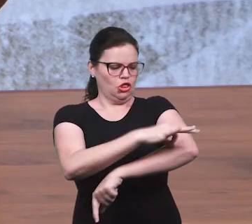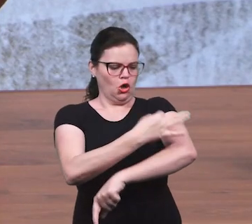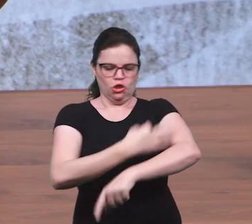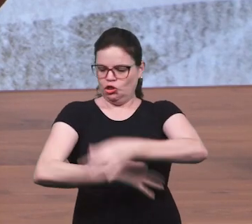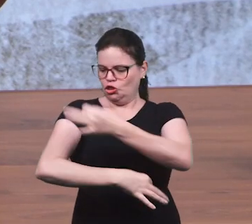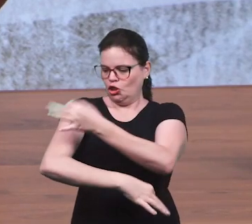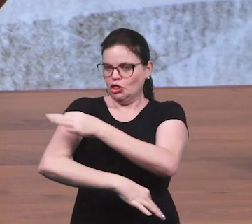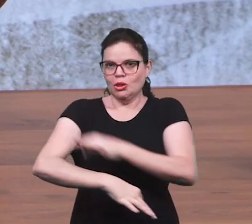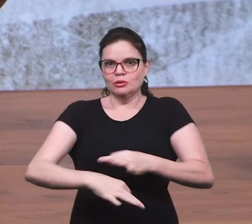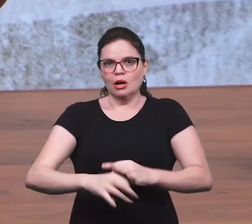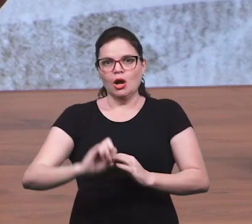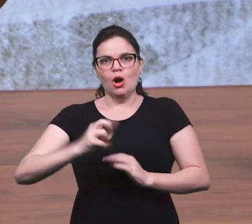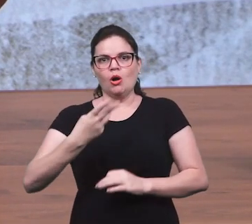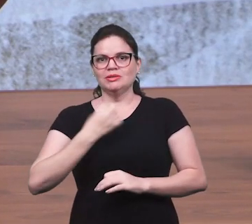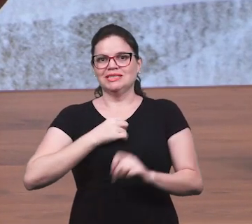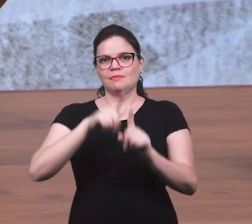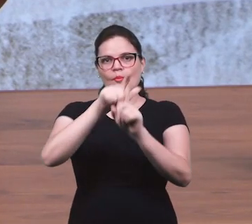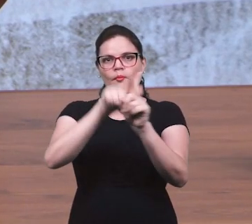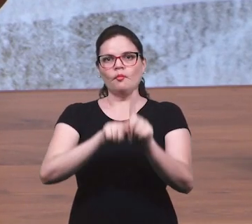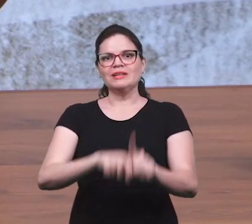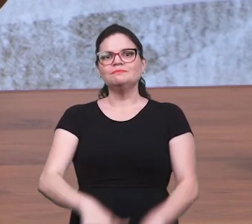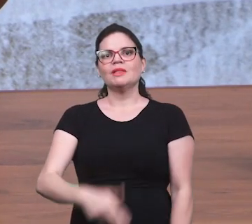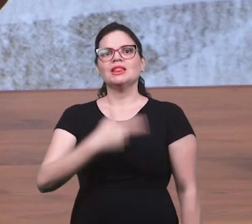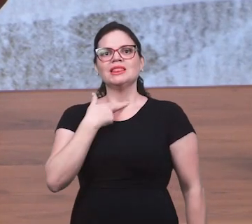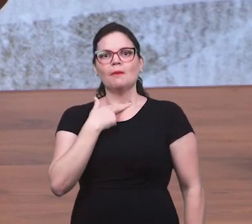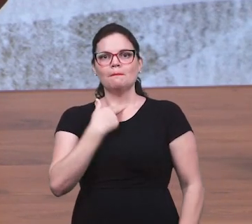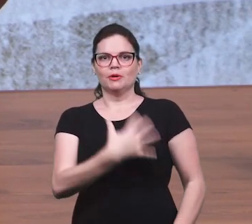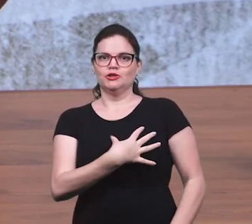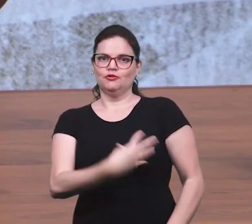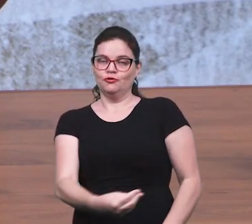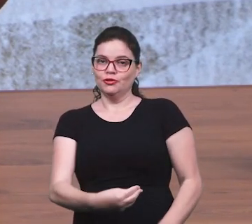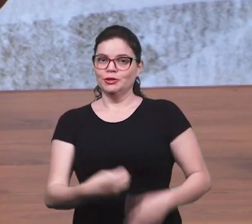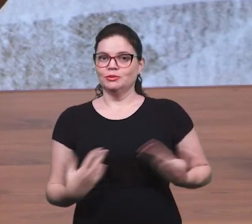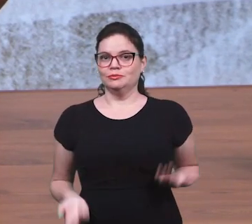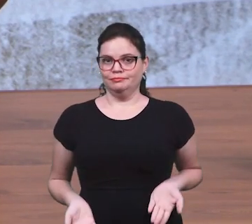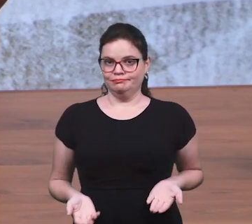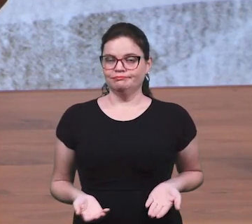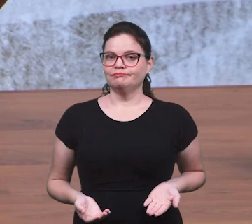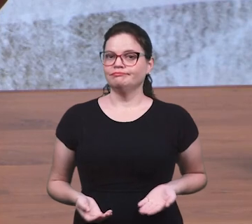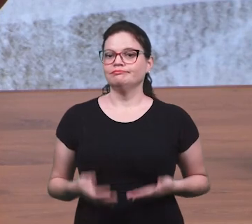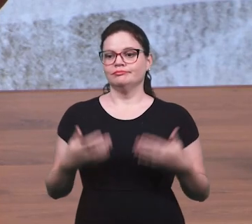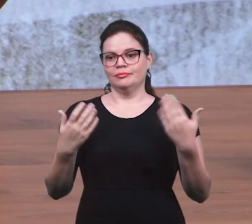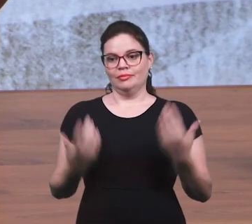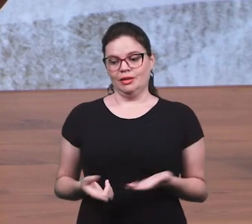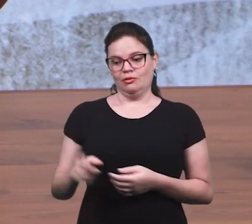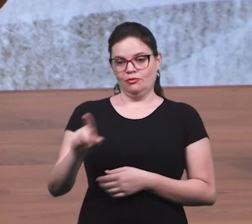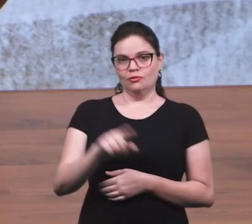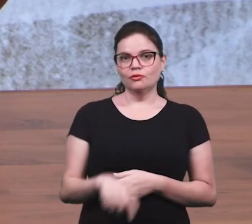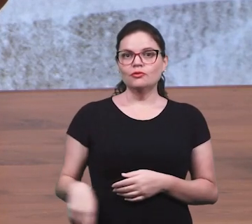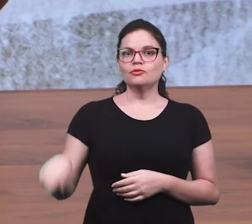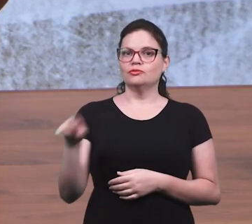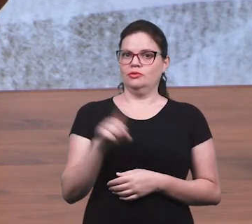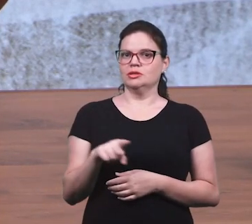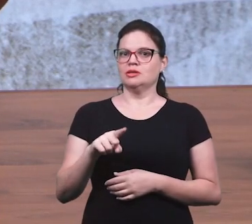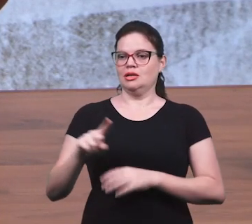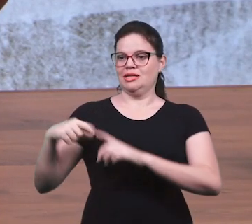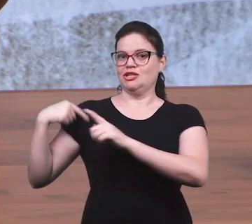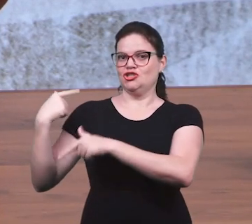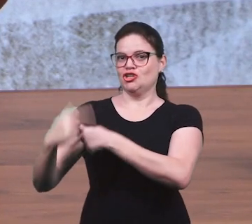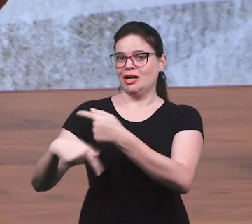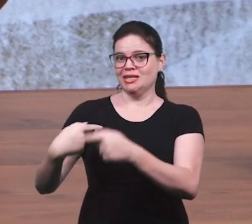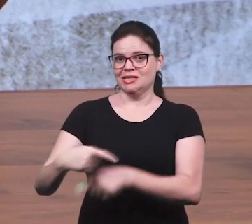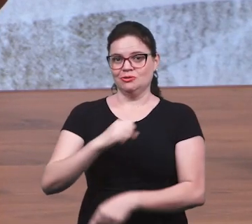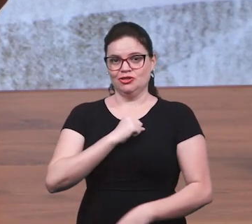tiver testículo quebrado. Nenhum homem da semente de Arão, o sacerdote, em quem houver